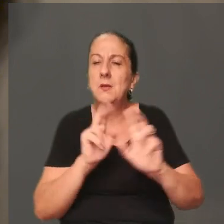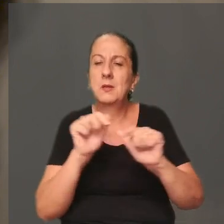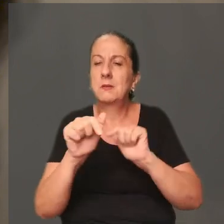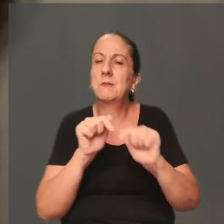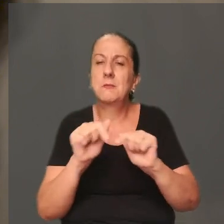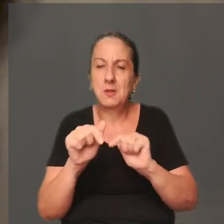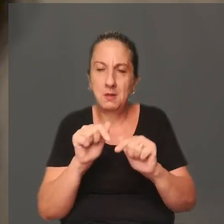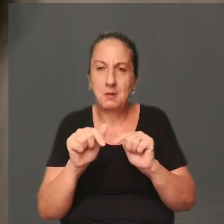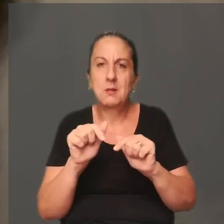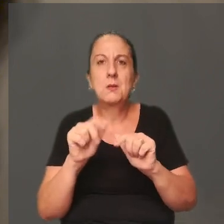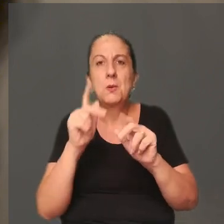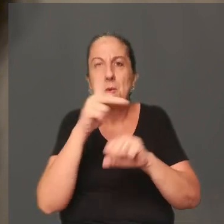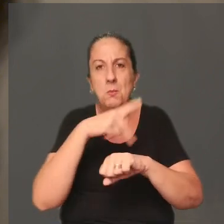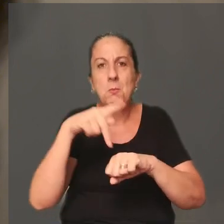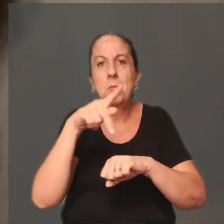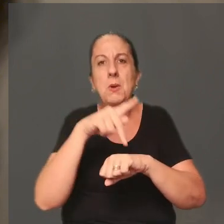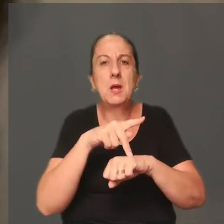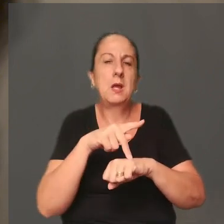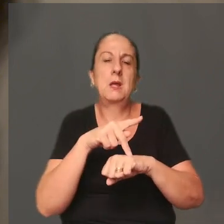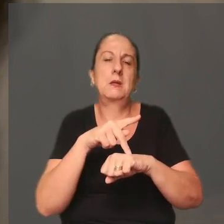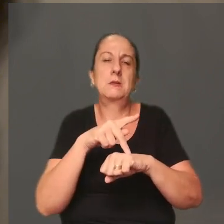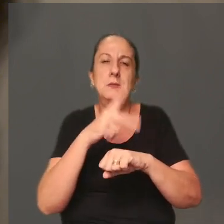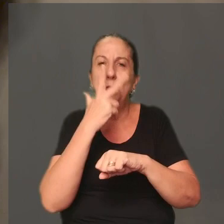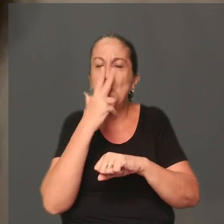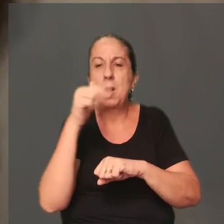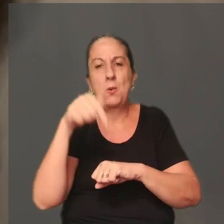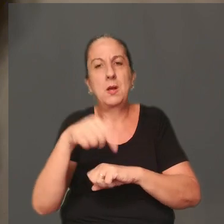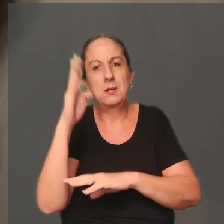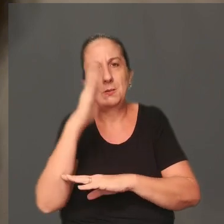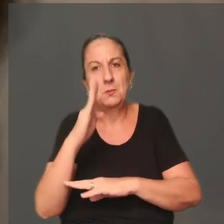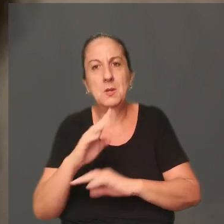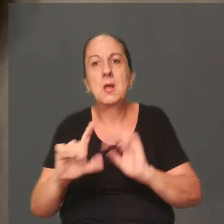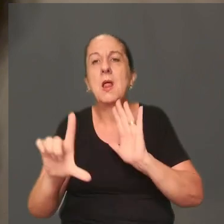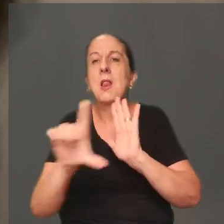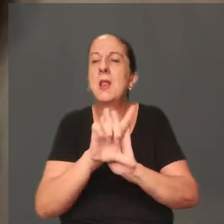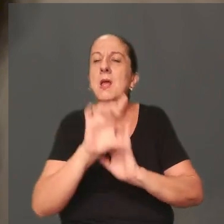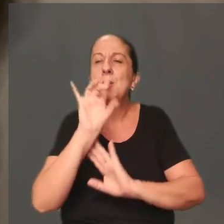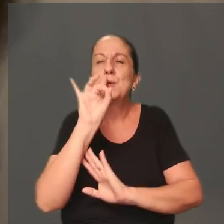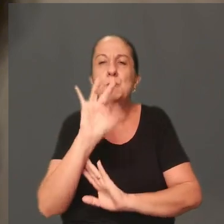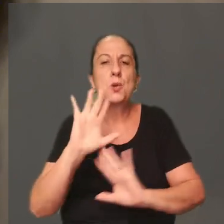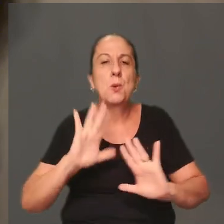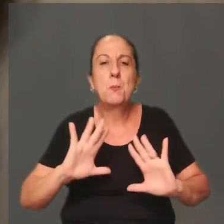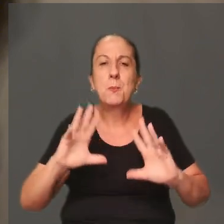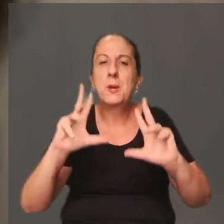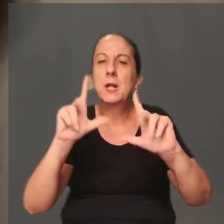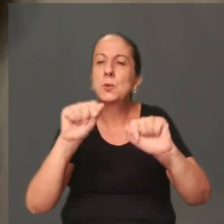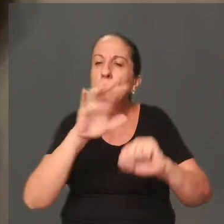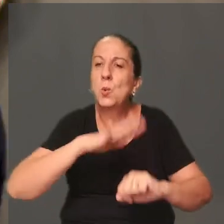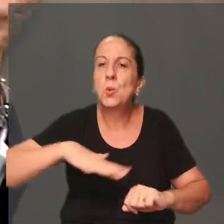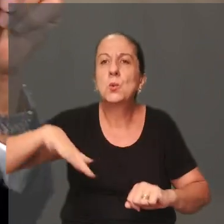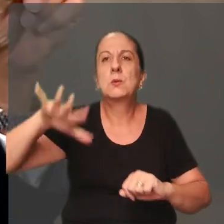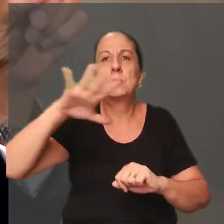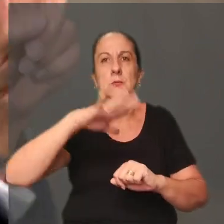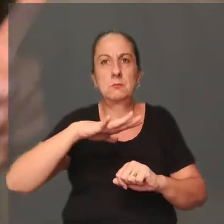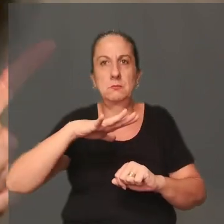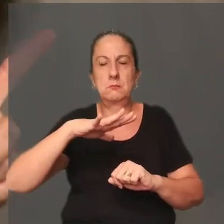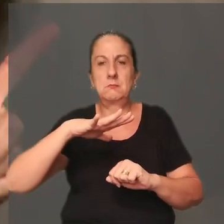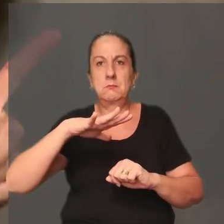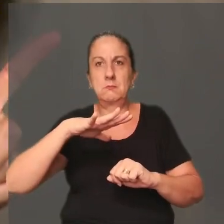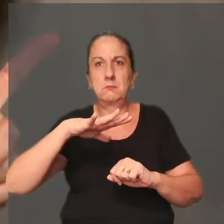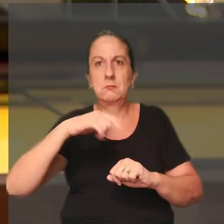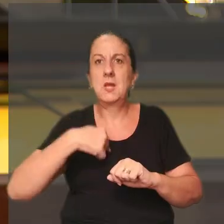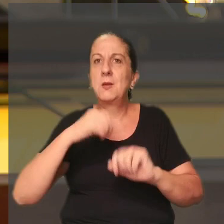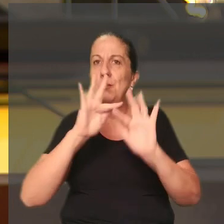pacificação das relações trabalhistas num país continental e que tem uma lei só para todo o seu